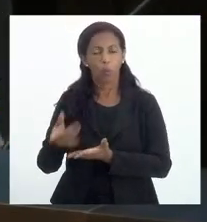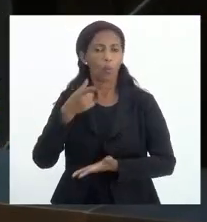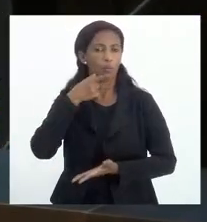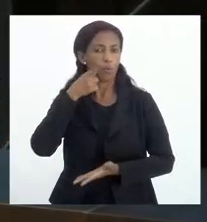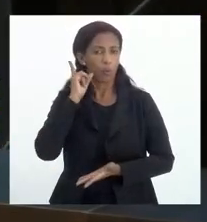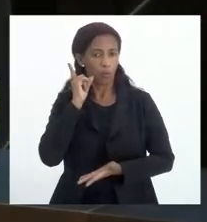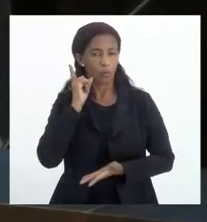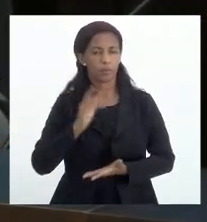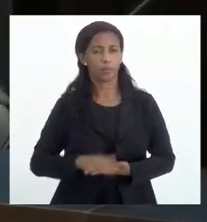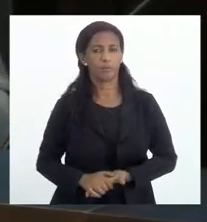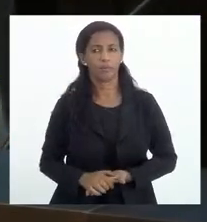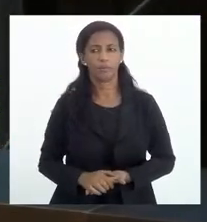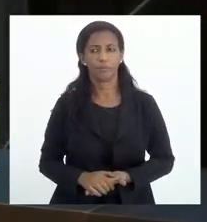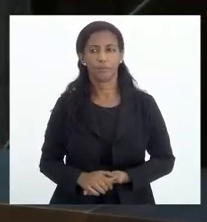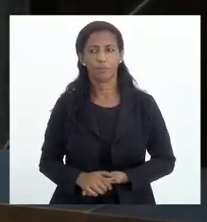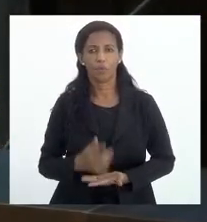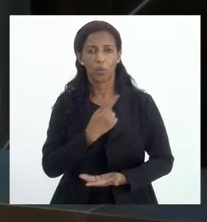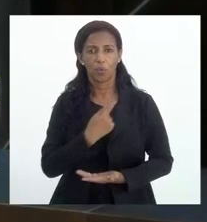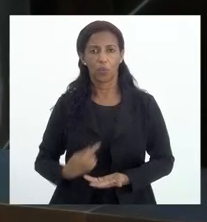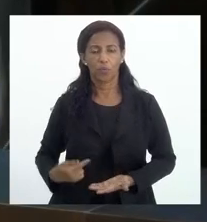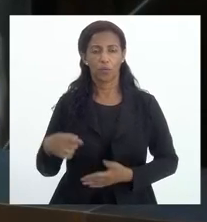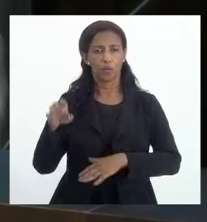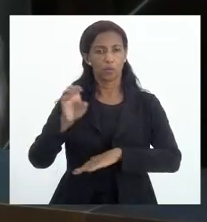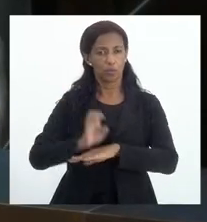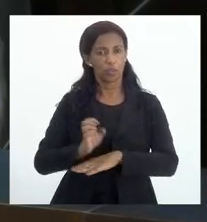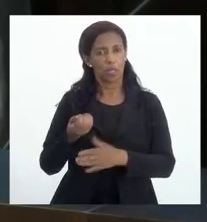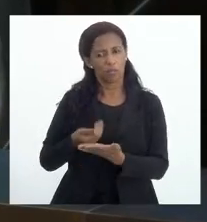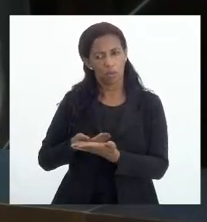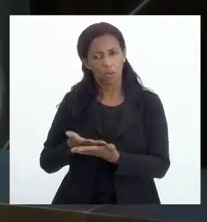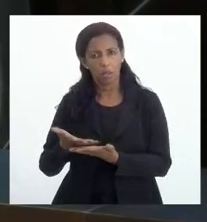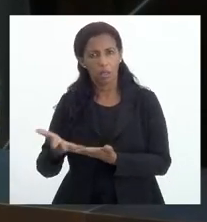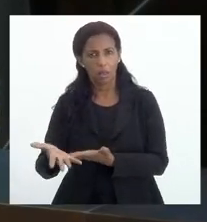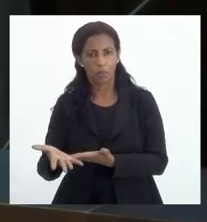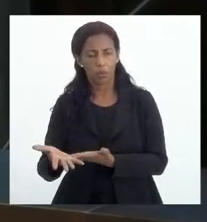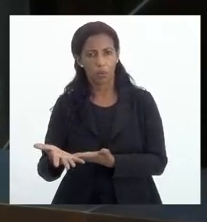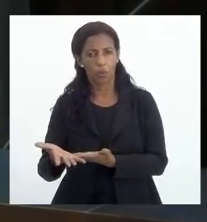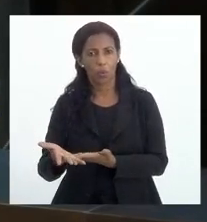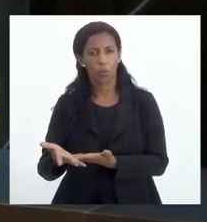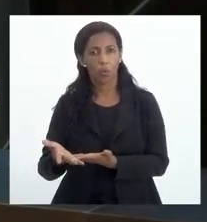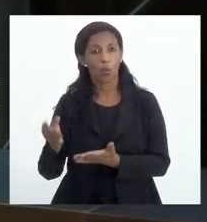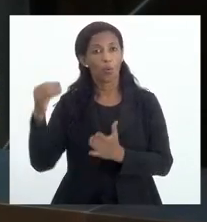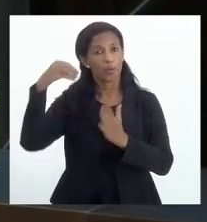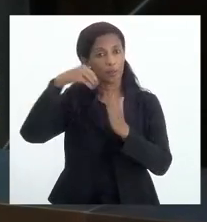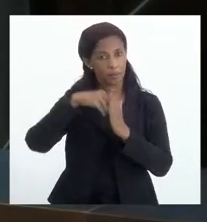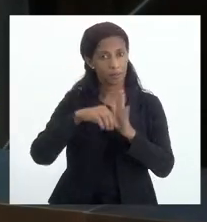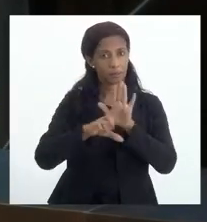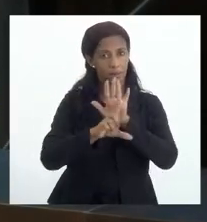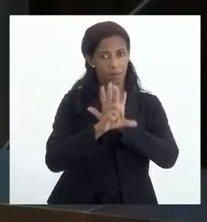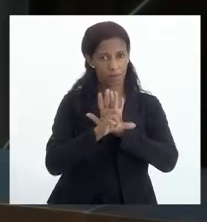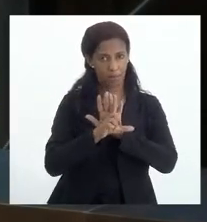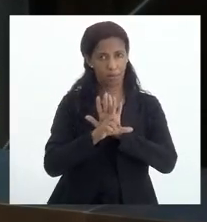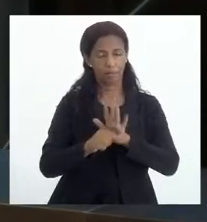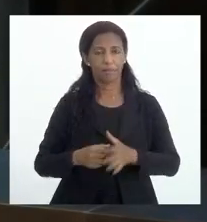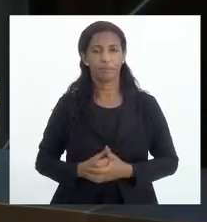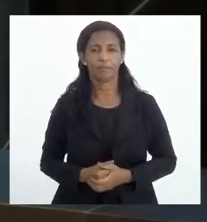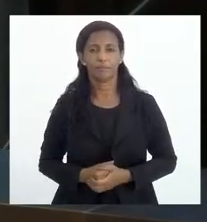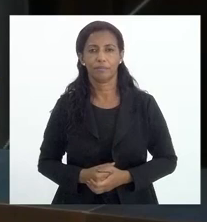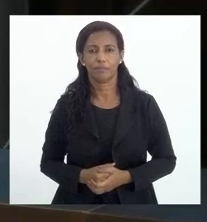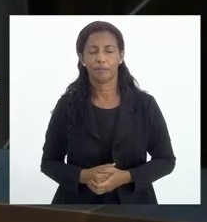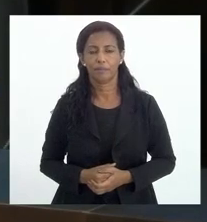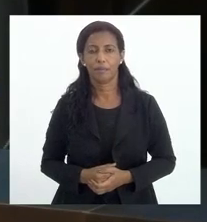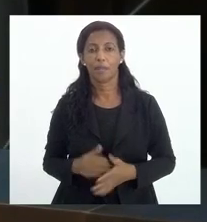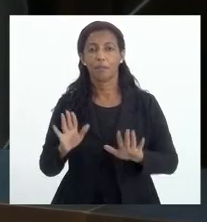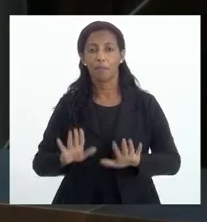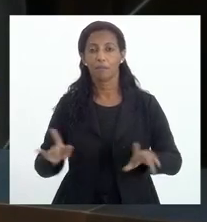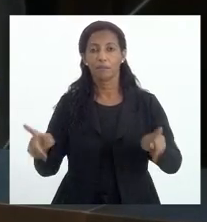aqui, que o governo do Estado acabou encaminhando o que está previsto na lei, né, mas que a gente